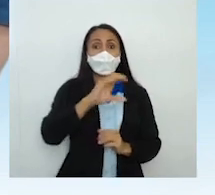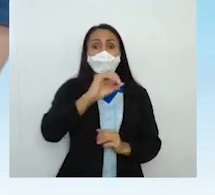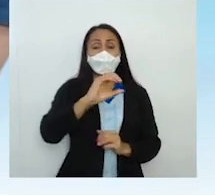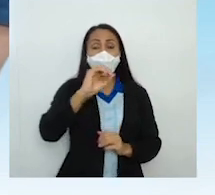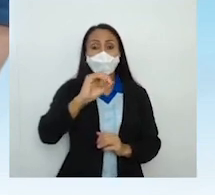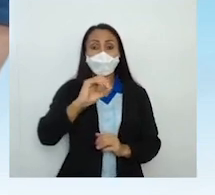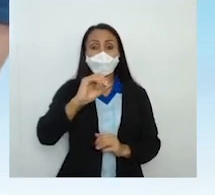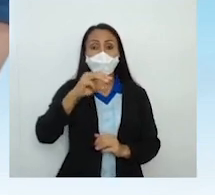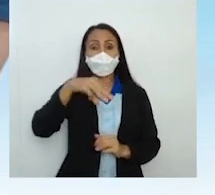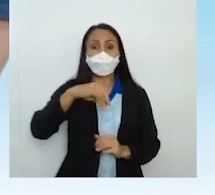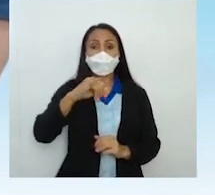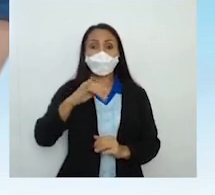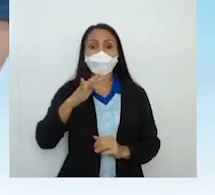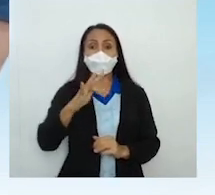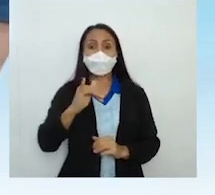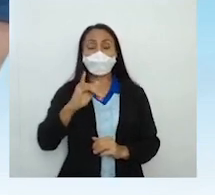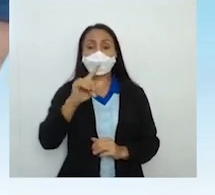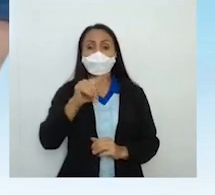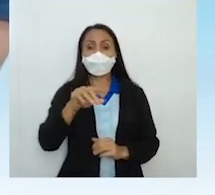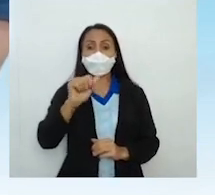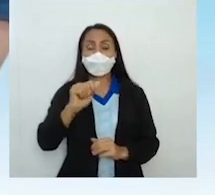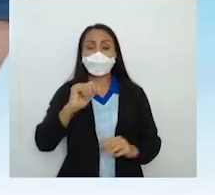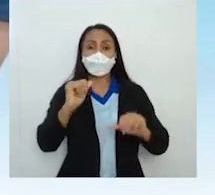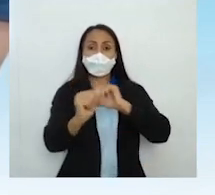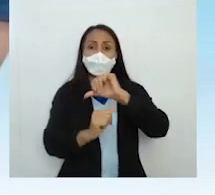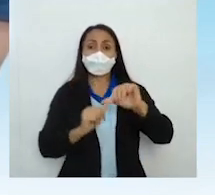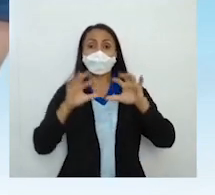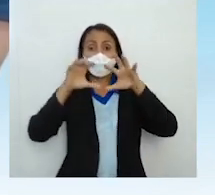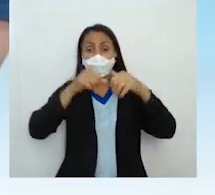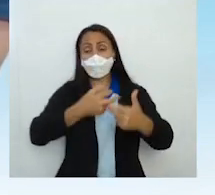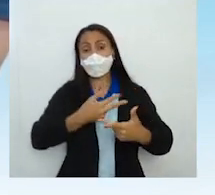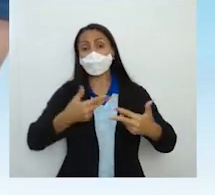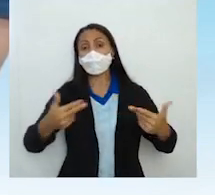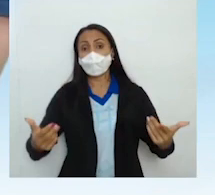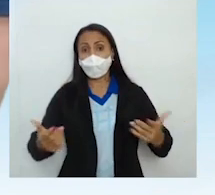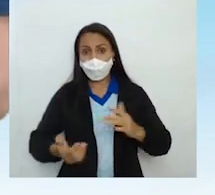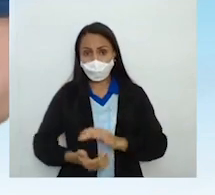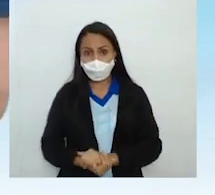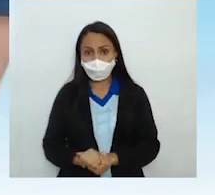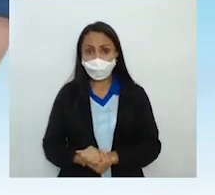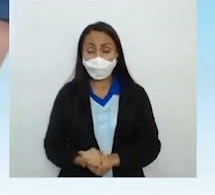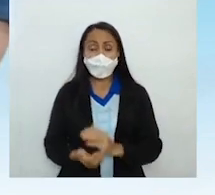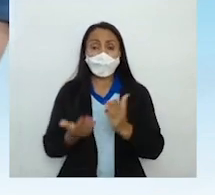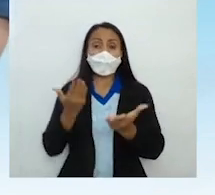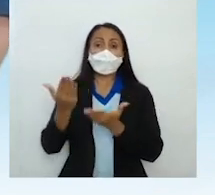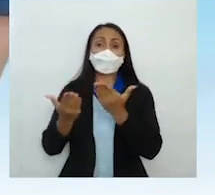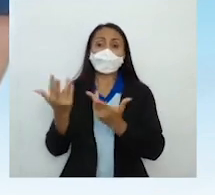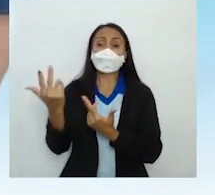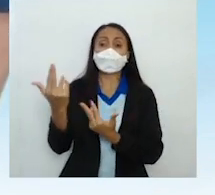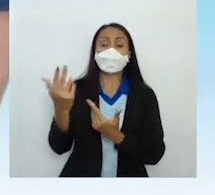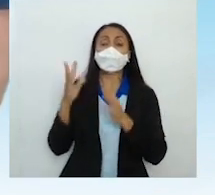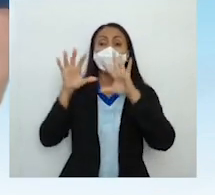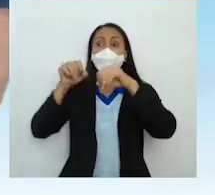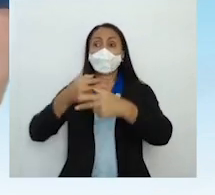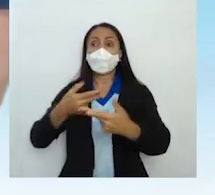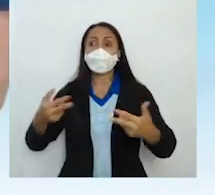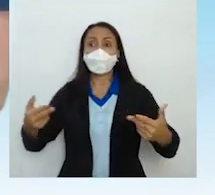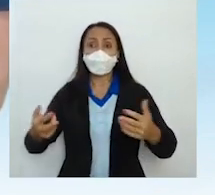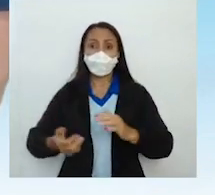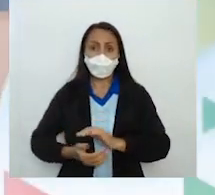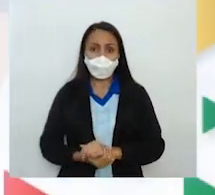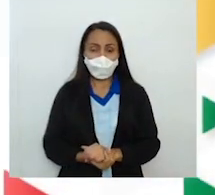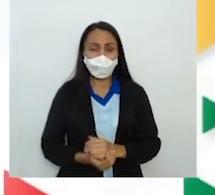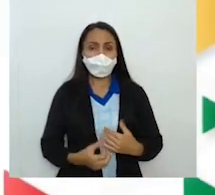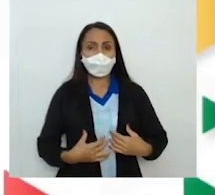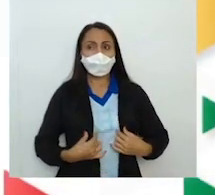em animal, não é isso? Exatamente. Não sei se é coisificar ou se zoomorfizar o ser humano. Uhum. Na tela, nós